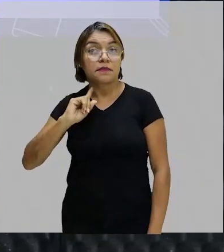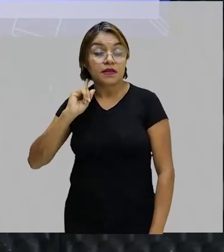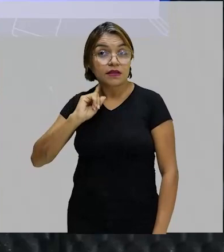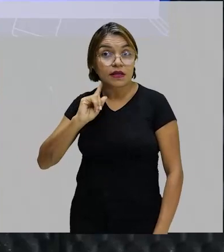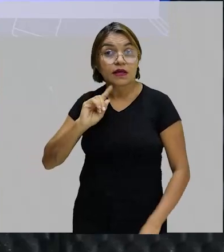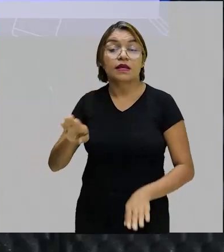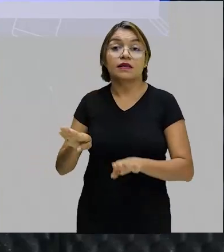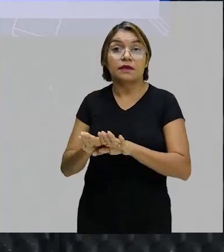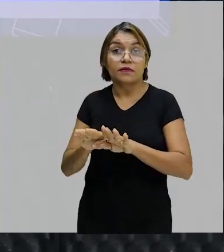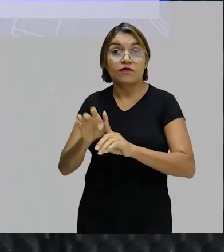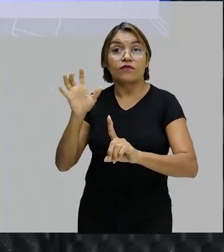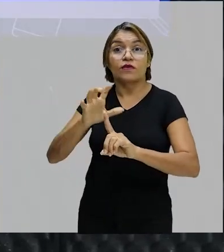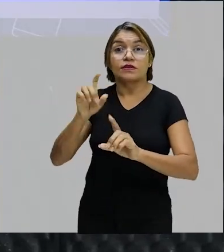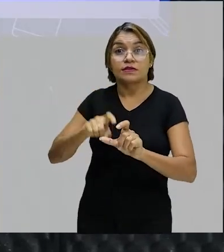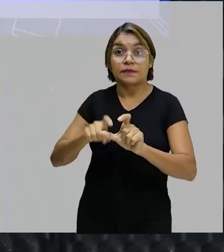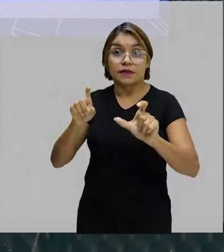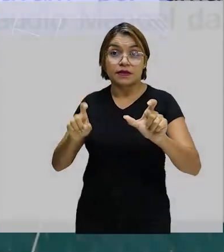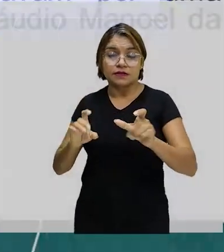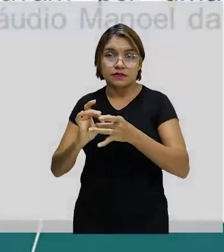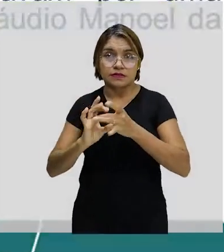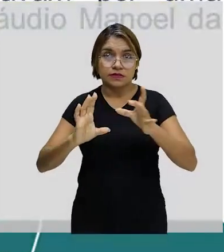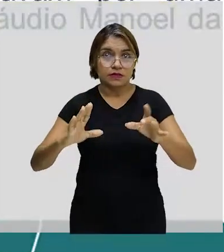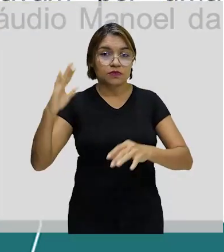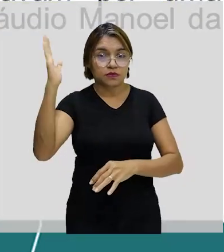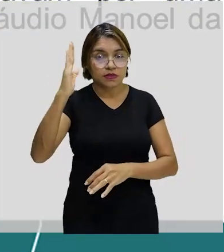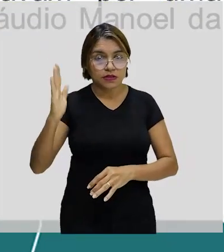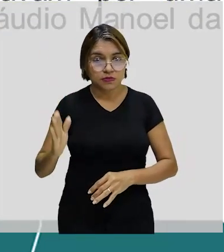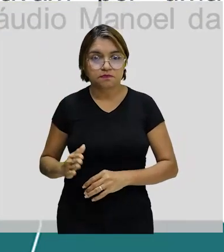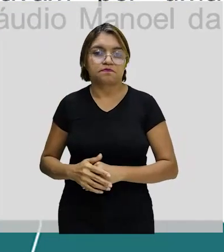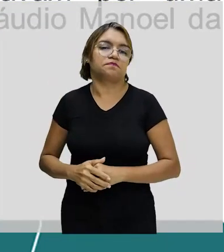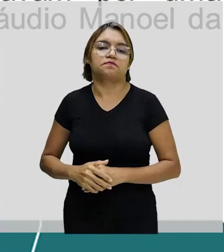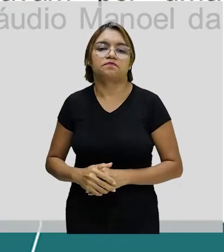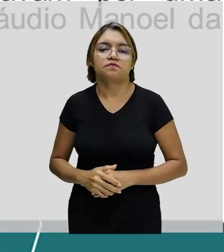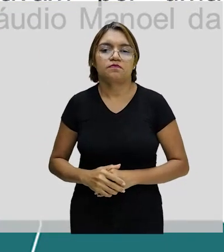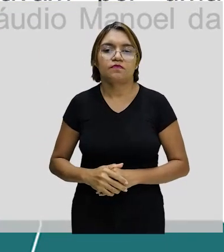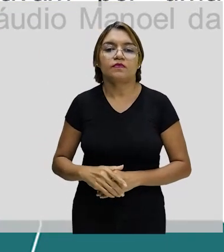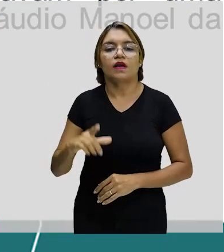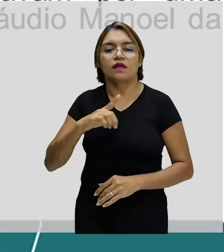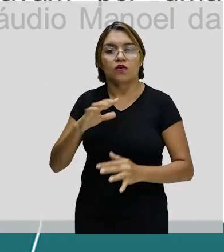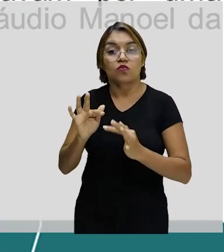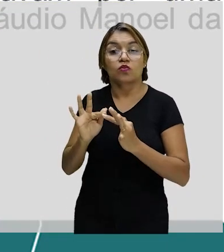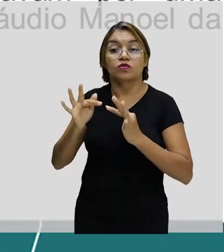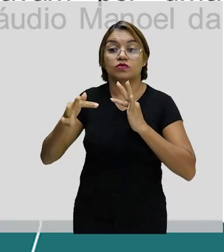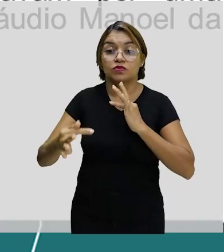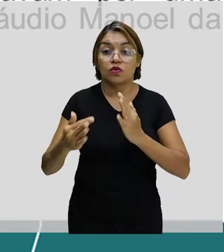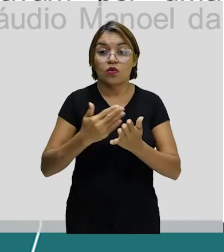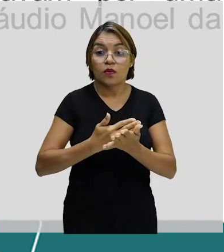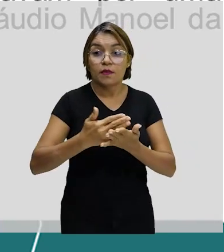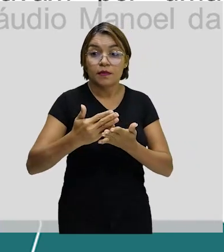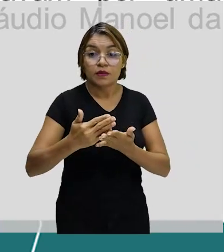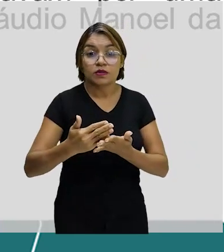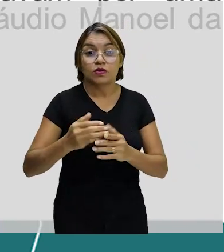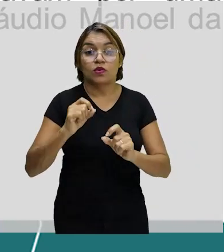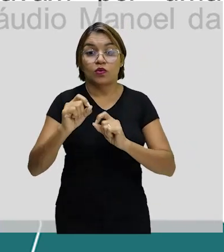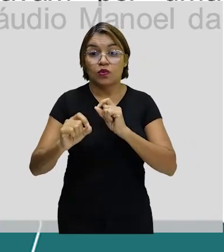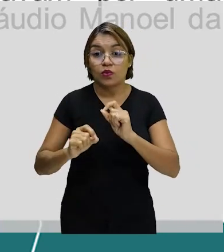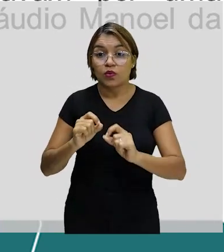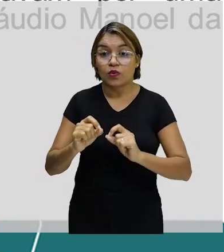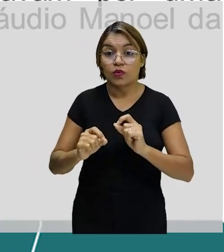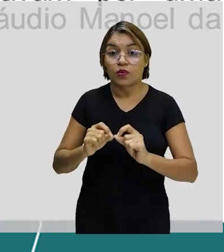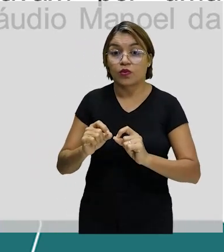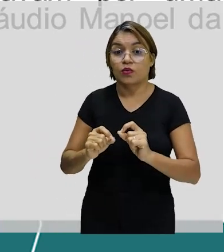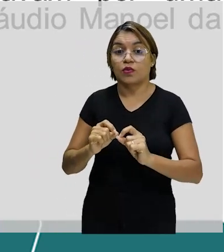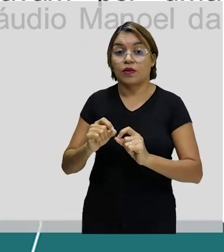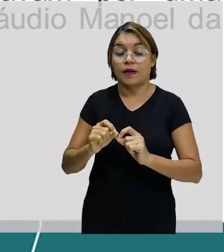do Brasil. No Brasil, o arcadismo teve como marco inicial a publicação de obras poéticas